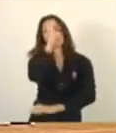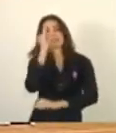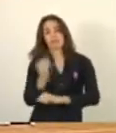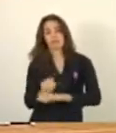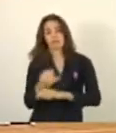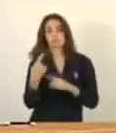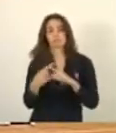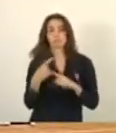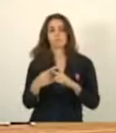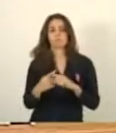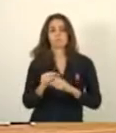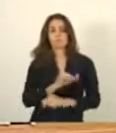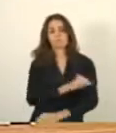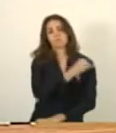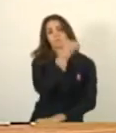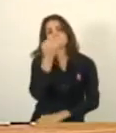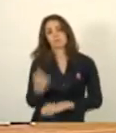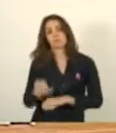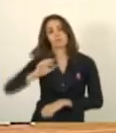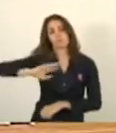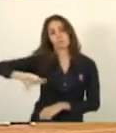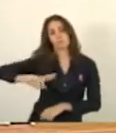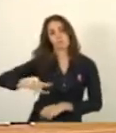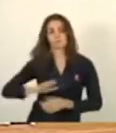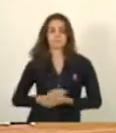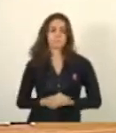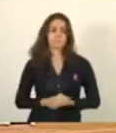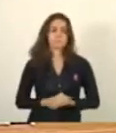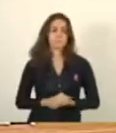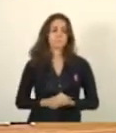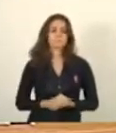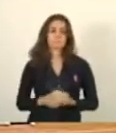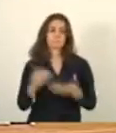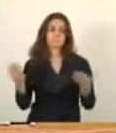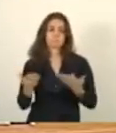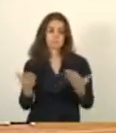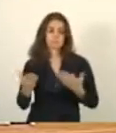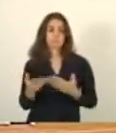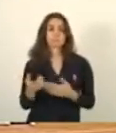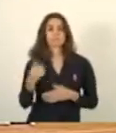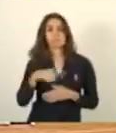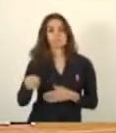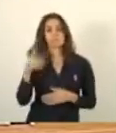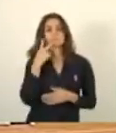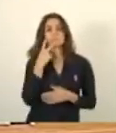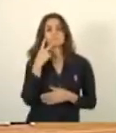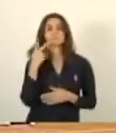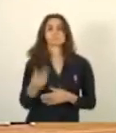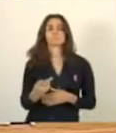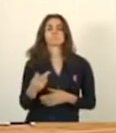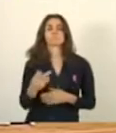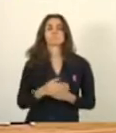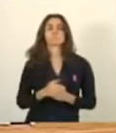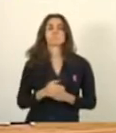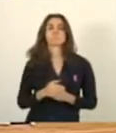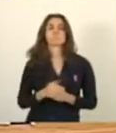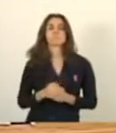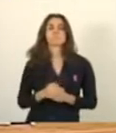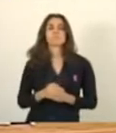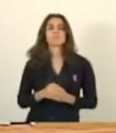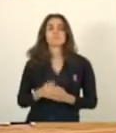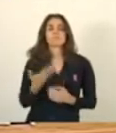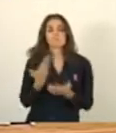integral atualmente não é, certo? E hoje saiu, nós vamos falar isso em uma outra ocasião,